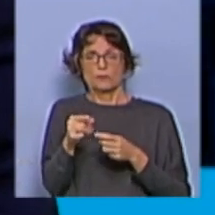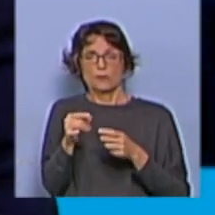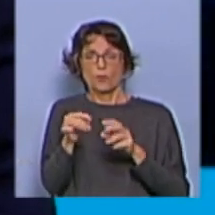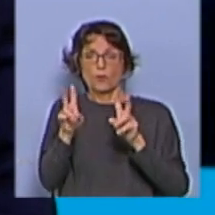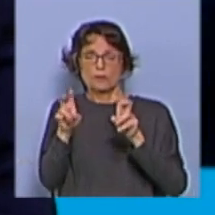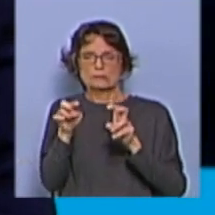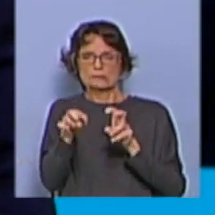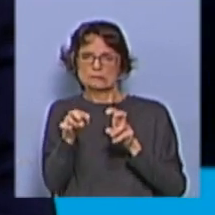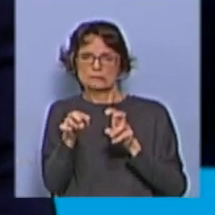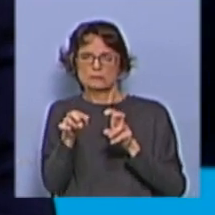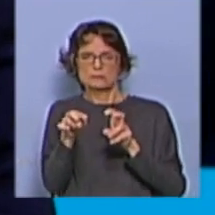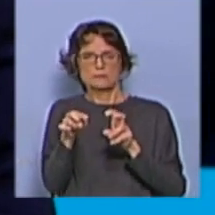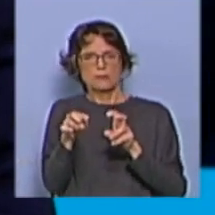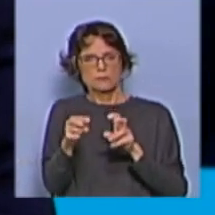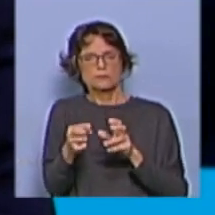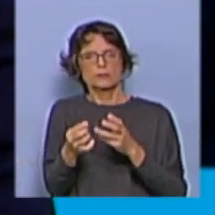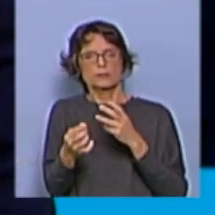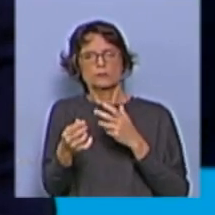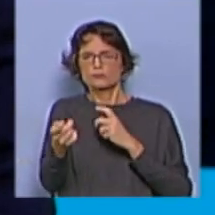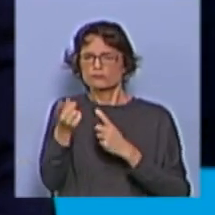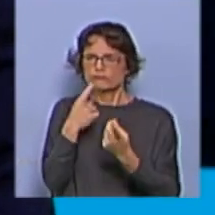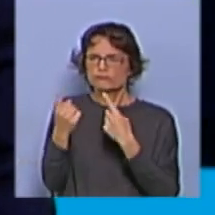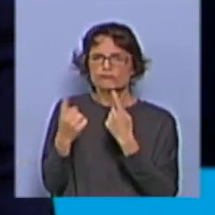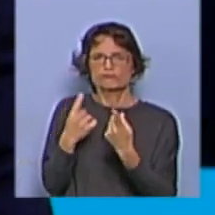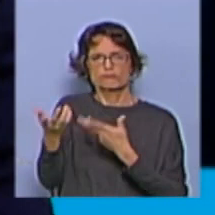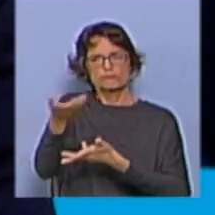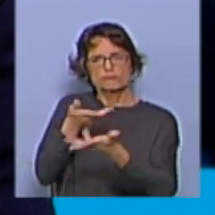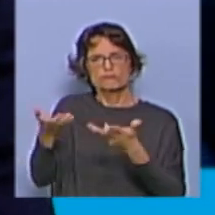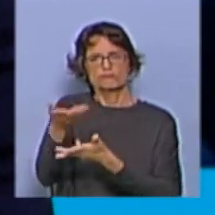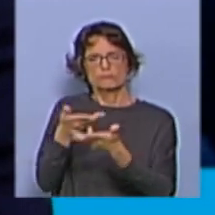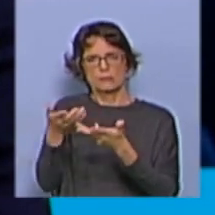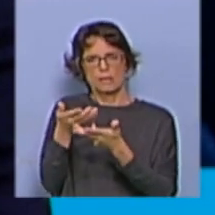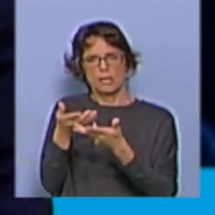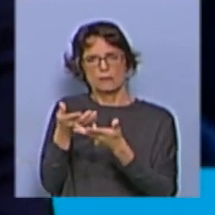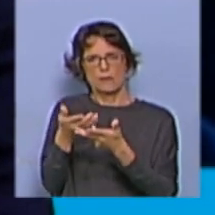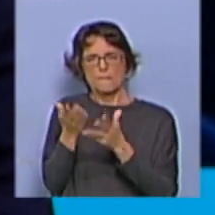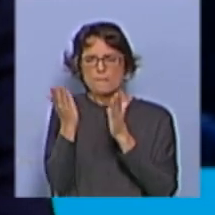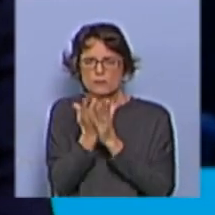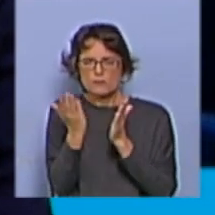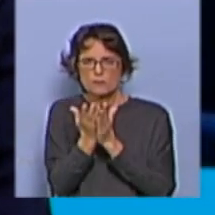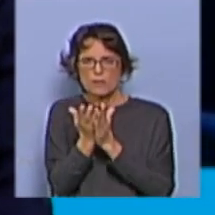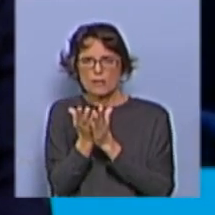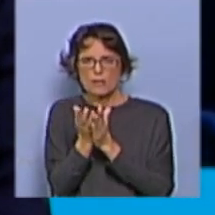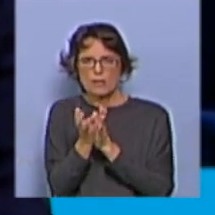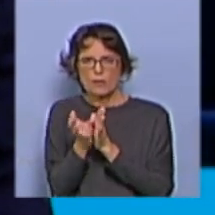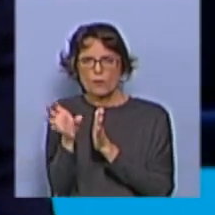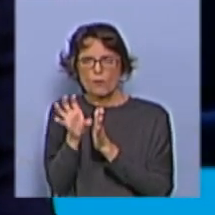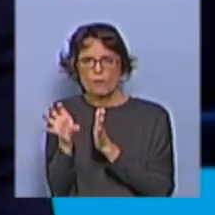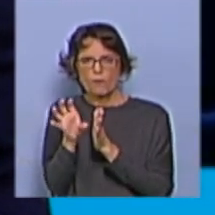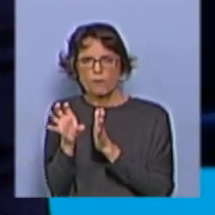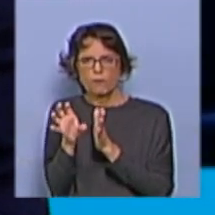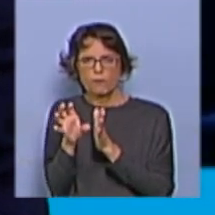e a organizar vários grupos para o estudo, enfim, da evolução, da propagação.